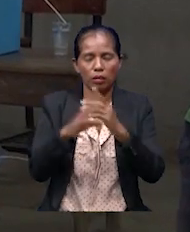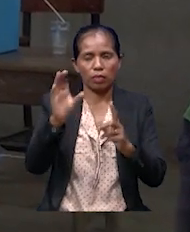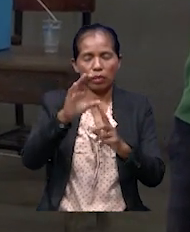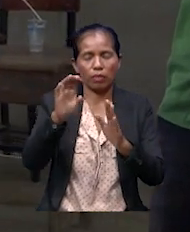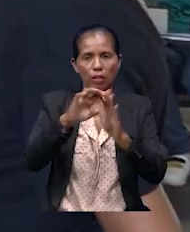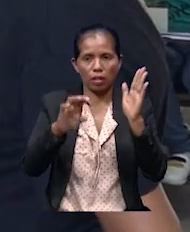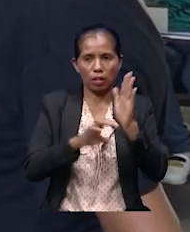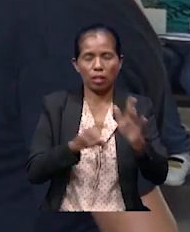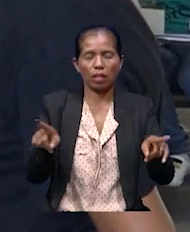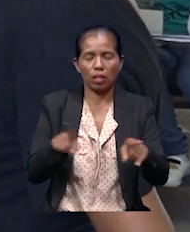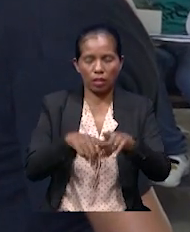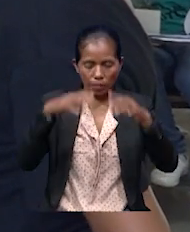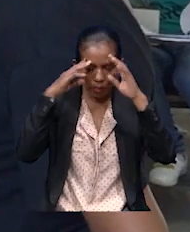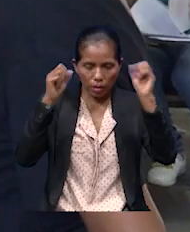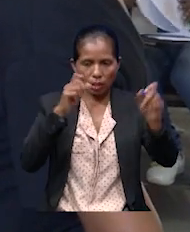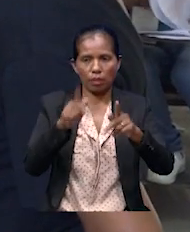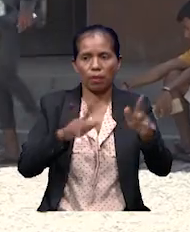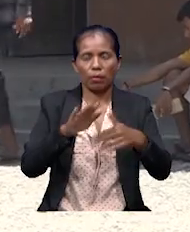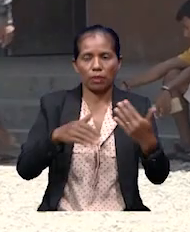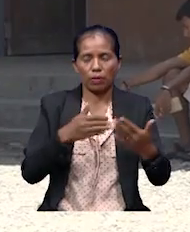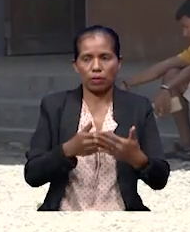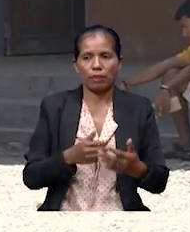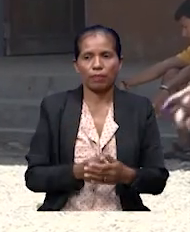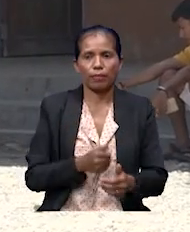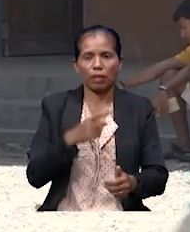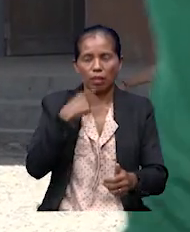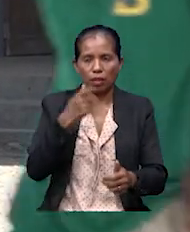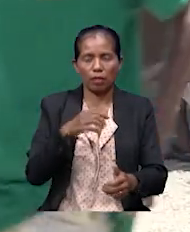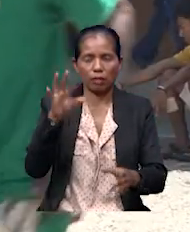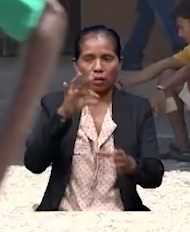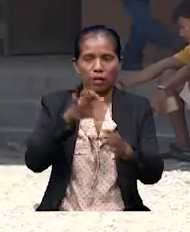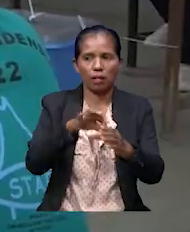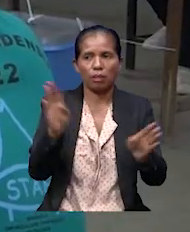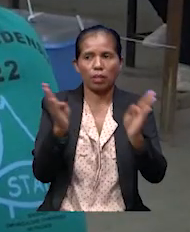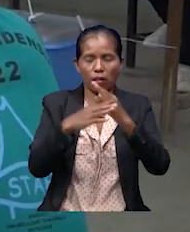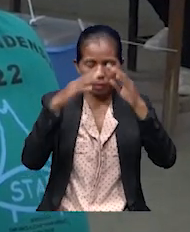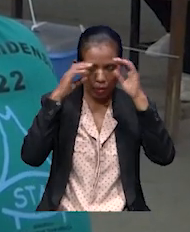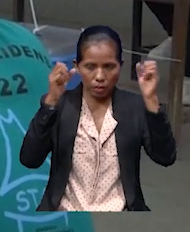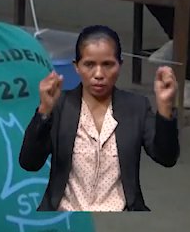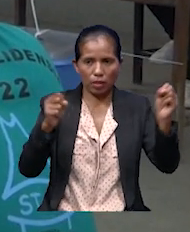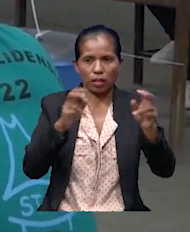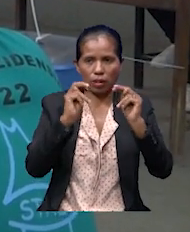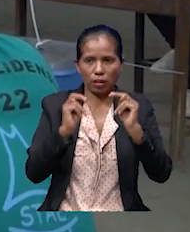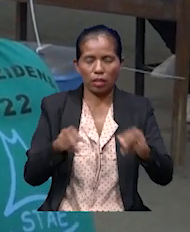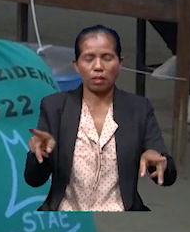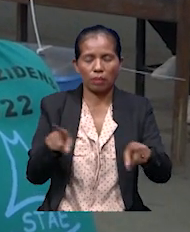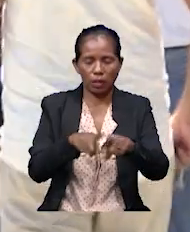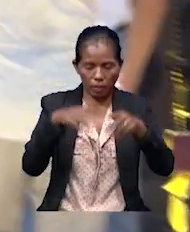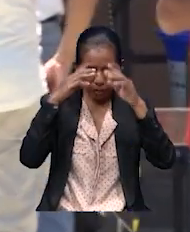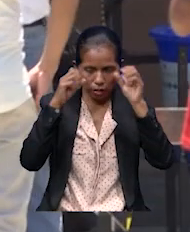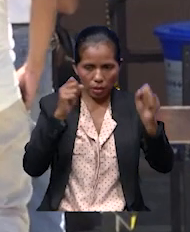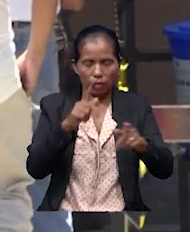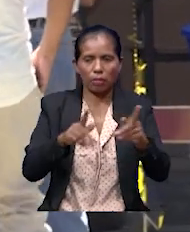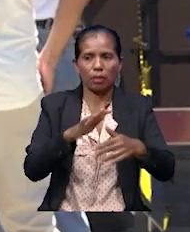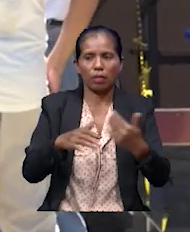sai Presidente ba Povo Tomak. Tuira Sanami, sedet mak eleitu sai Presidente Republika, tem que sai Presidente ba Povo